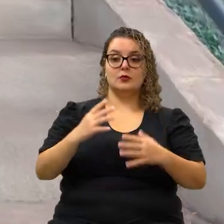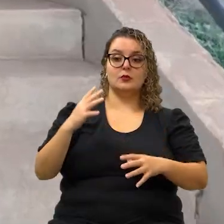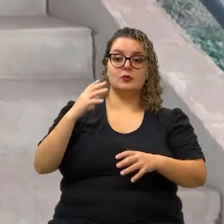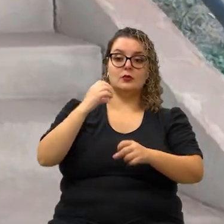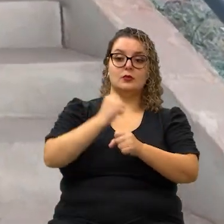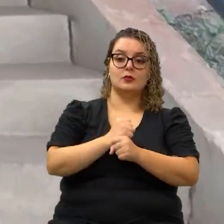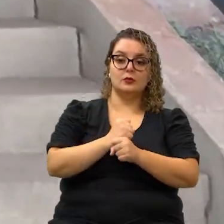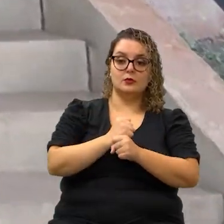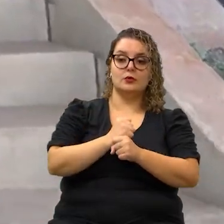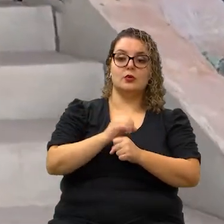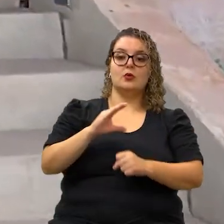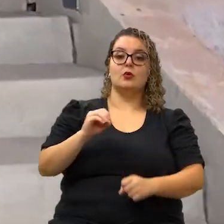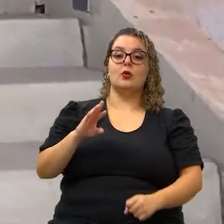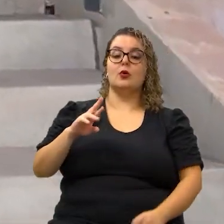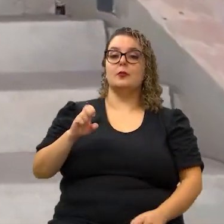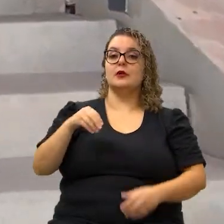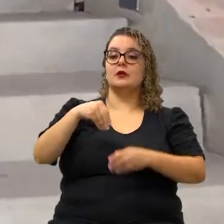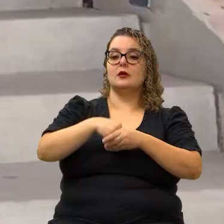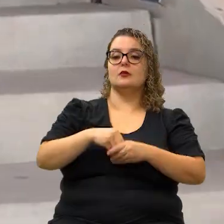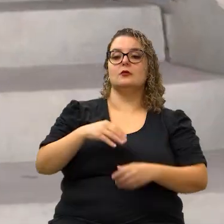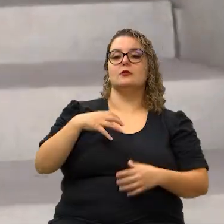organismo.